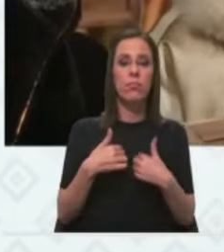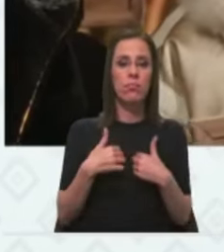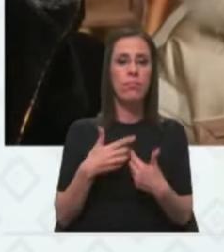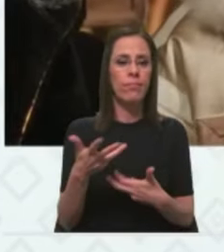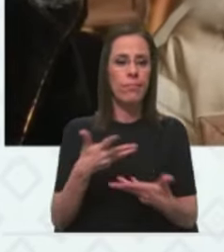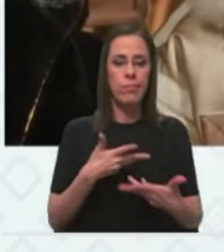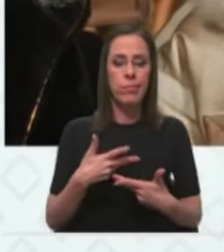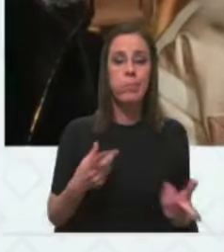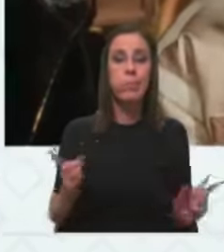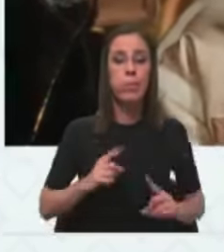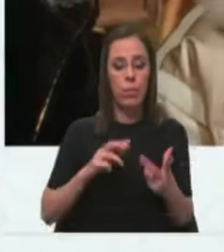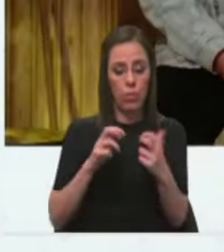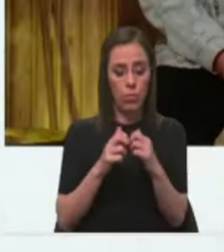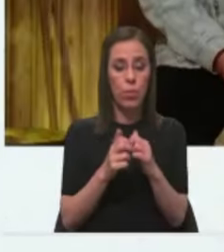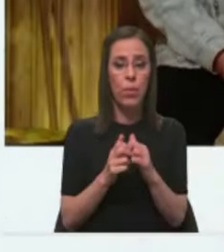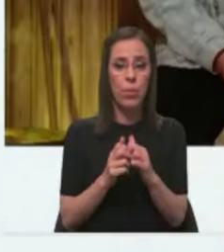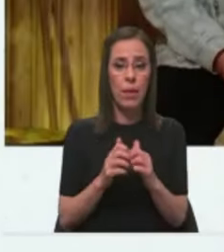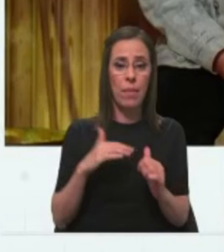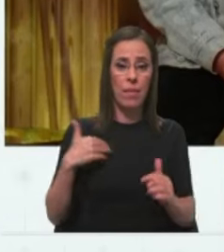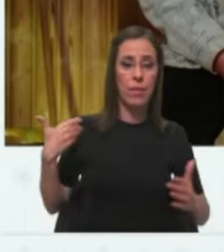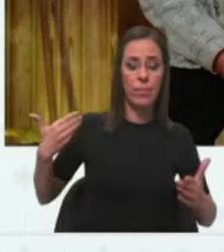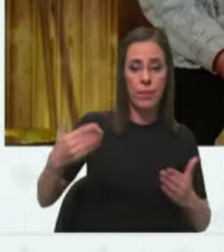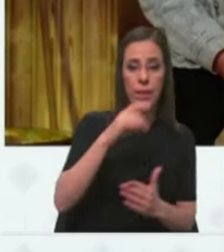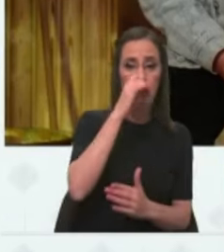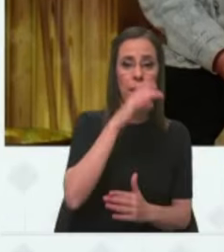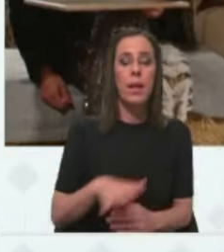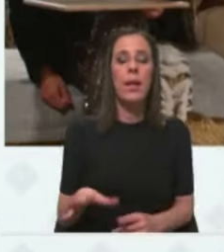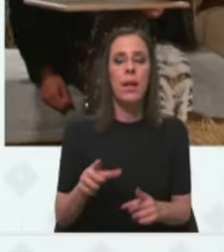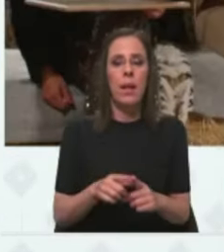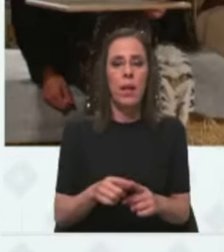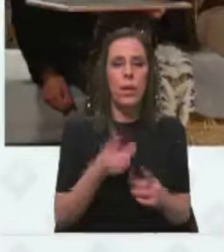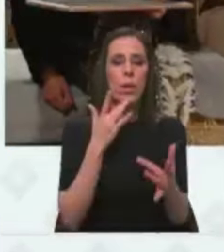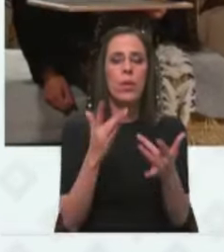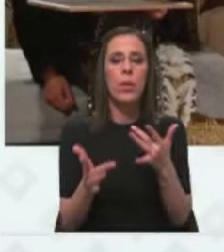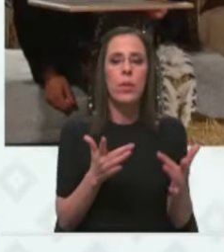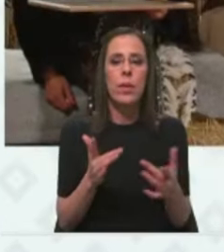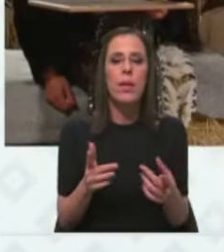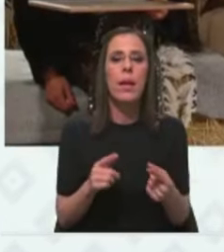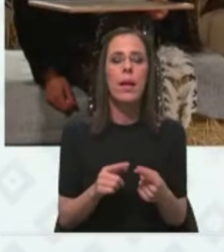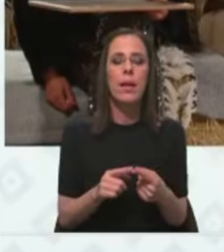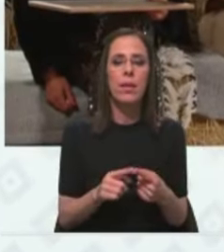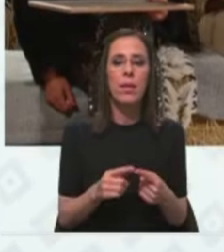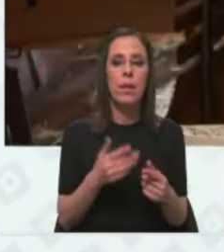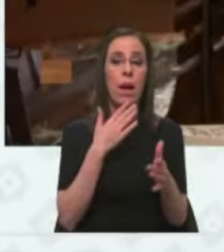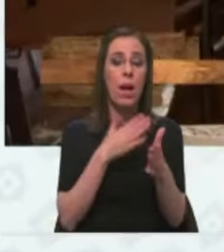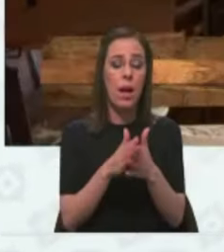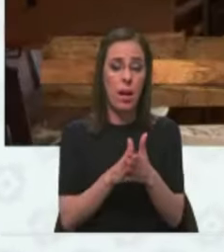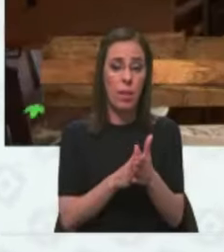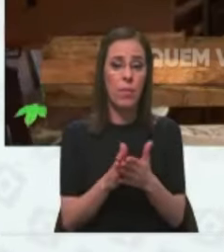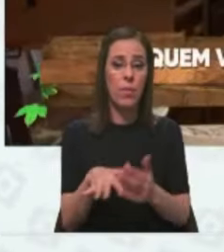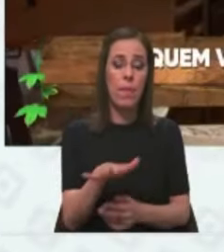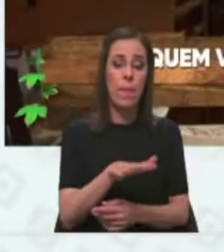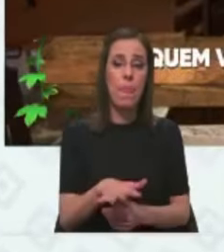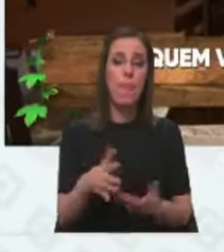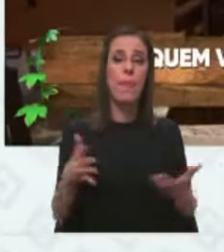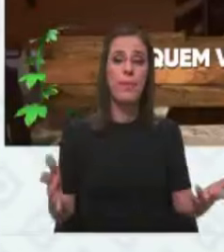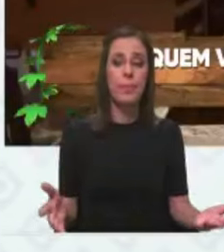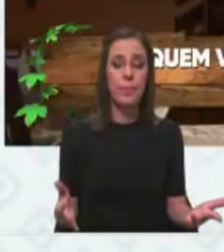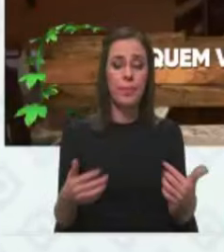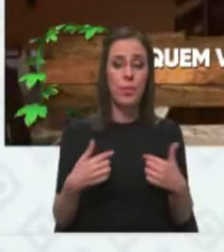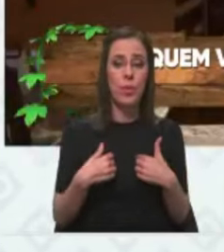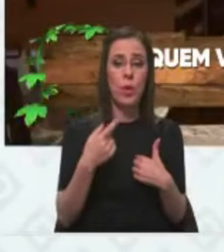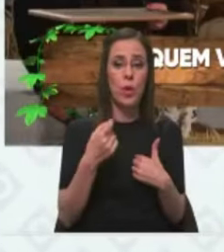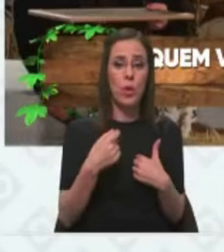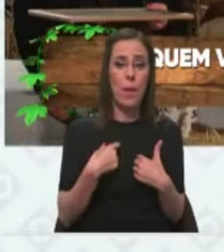que acabou por gerar maior problema nos últimos tempos da quinta que foi aquela questão do teatro a Dani aproveitou-se um bocadinho da situação eu eu fui um